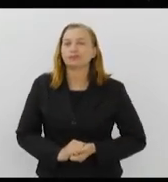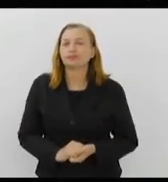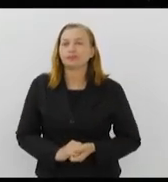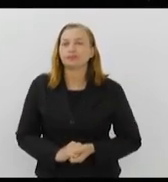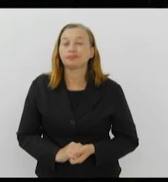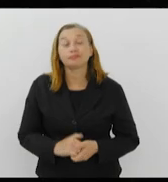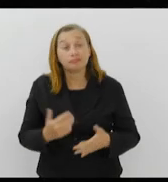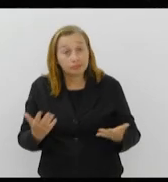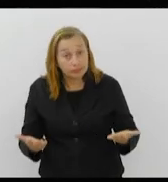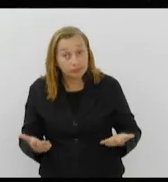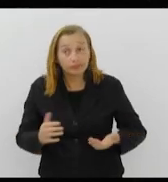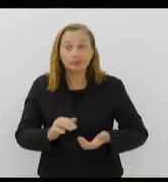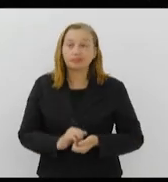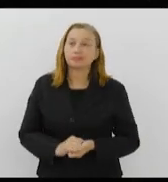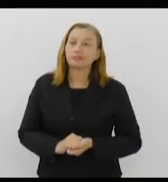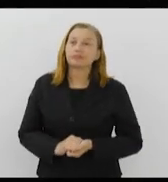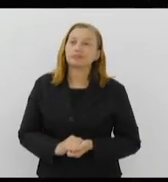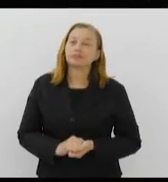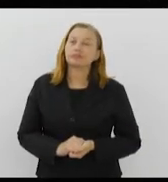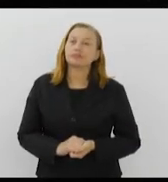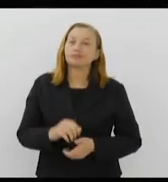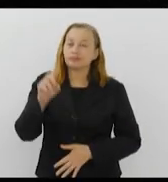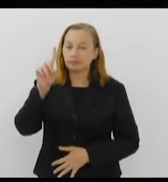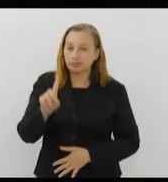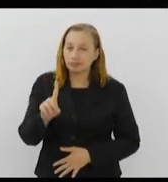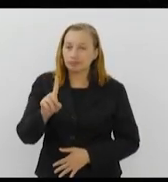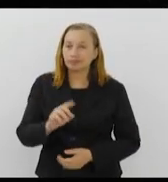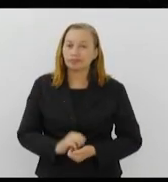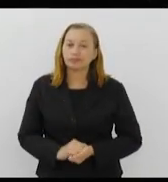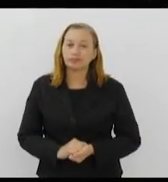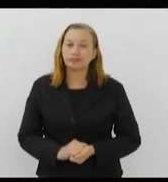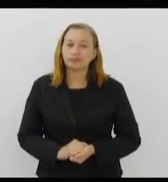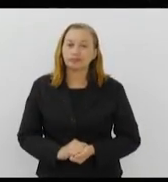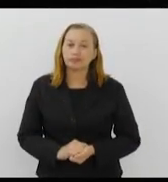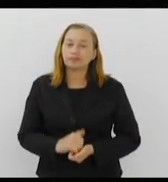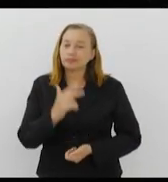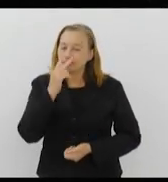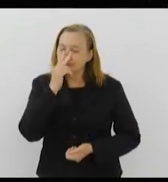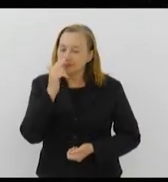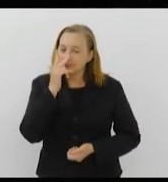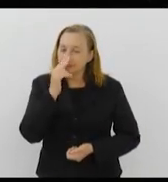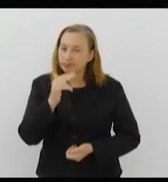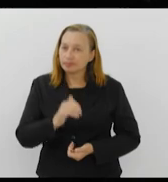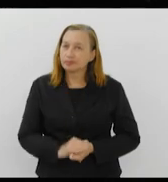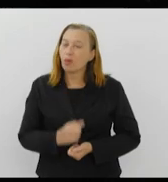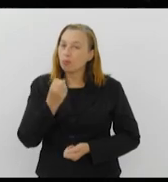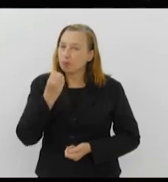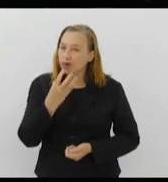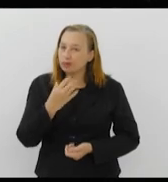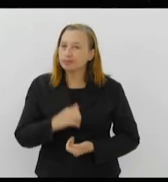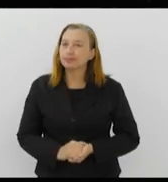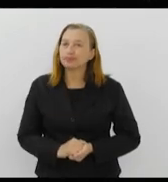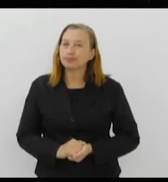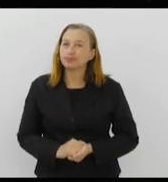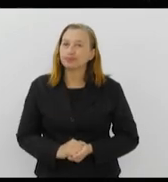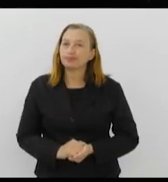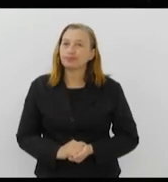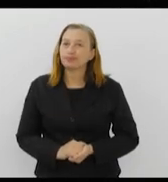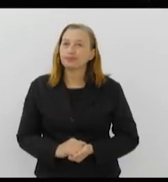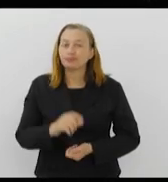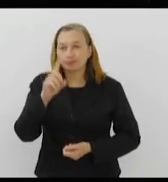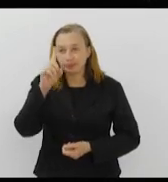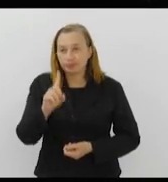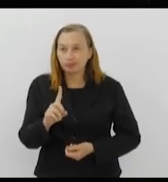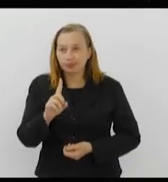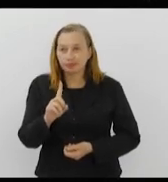Então, vamos... Porque o direito me parece muito bom. É um direito